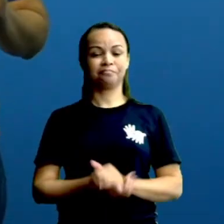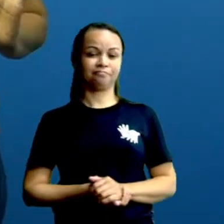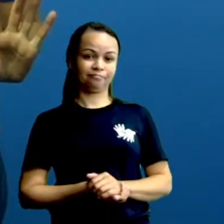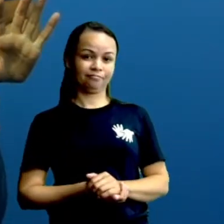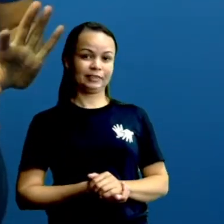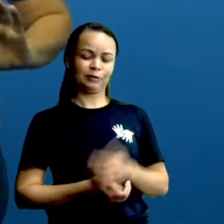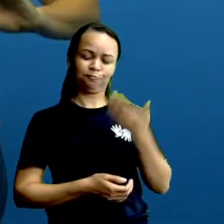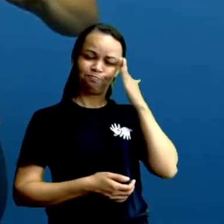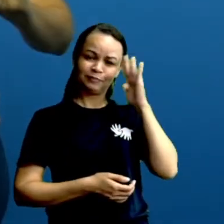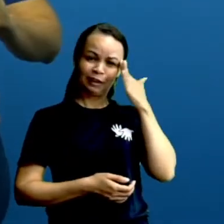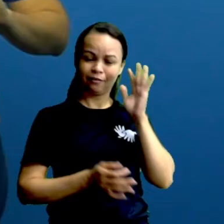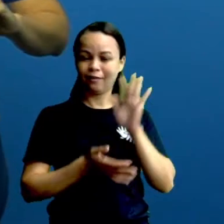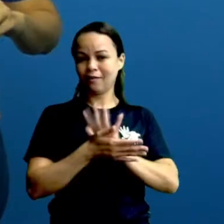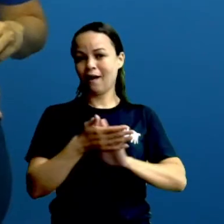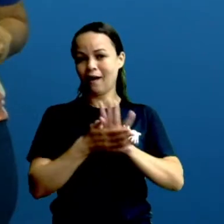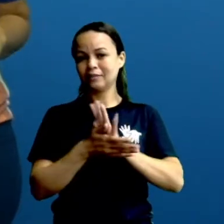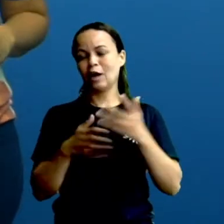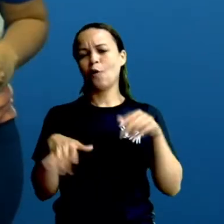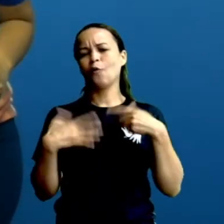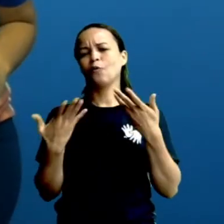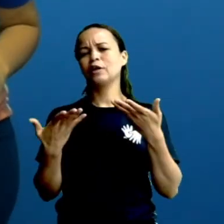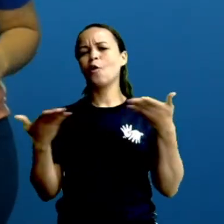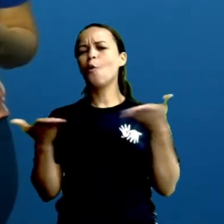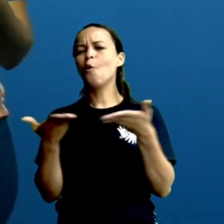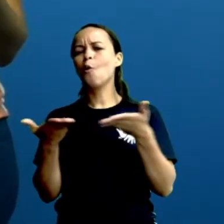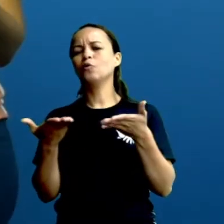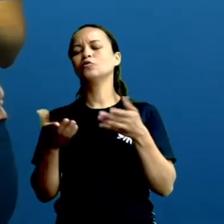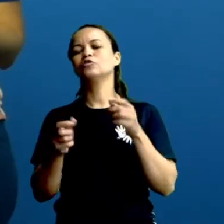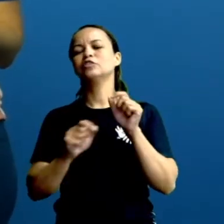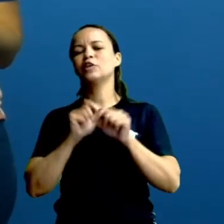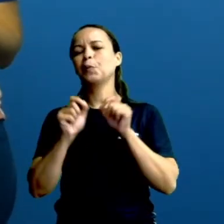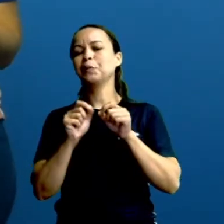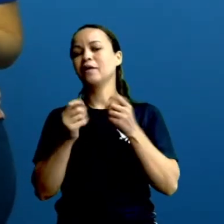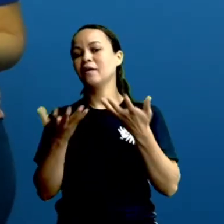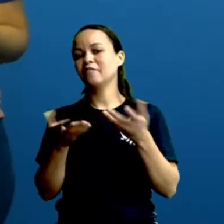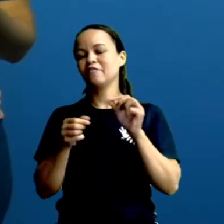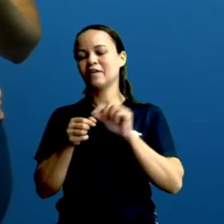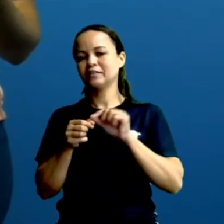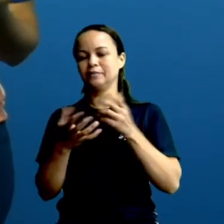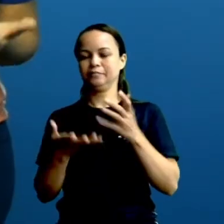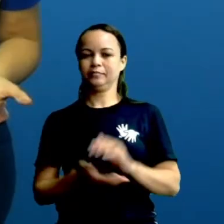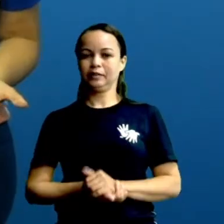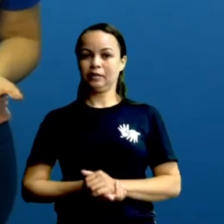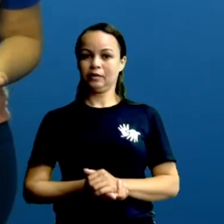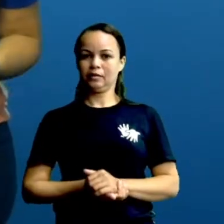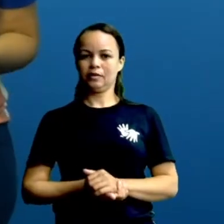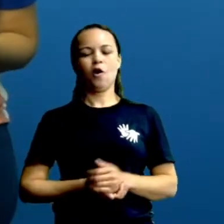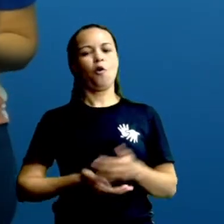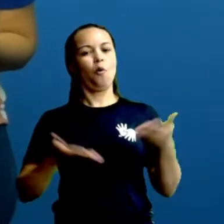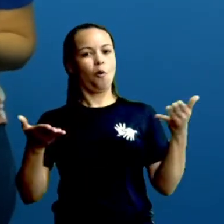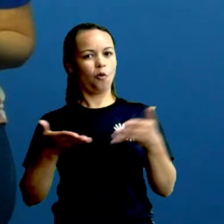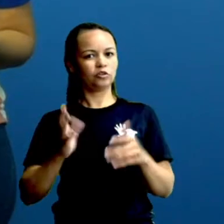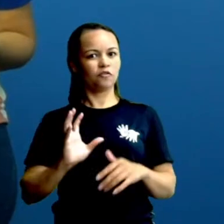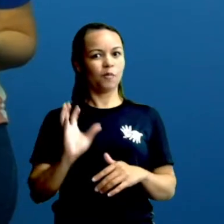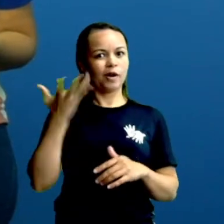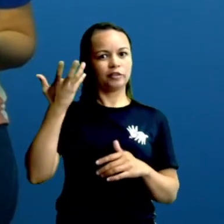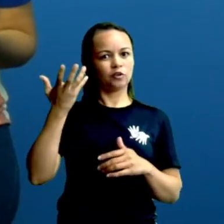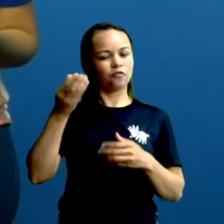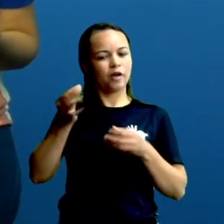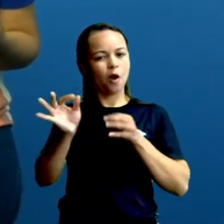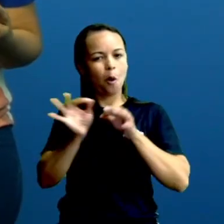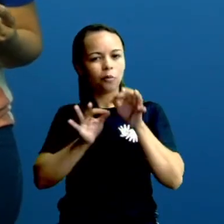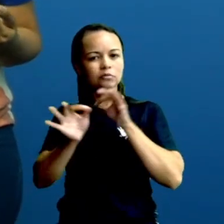que eu não entendi nada. O que é que a gente vai realmente fazer hoje? Hoje nós vamos resolver e vamos